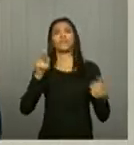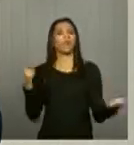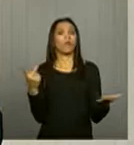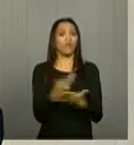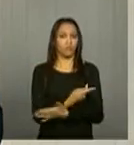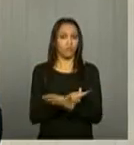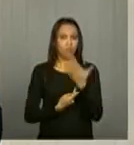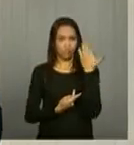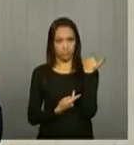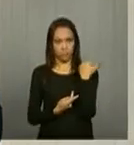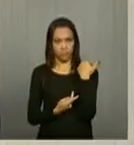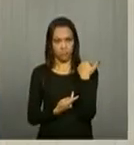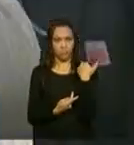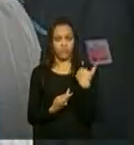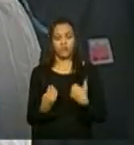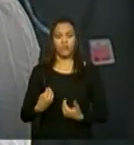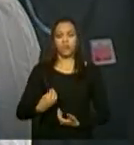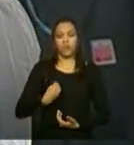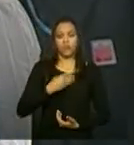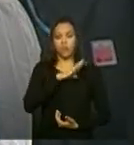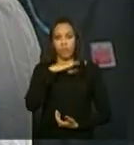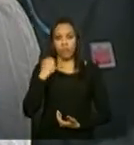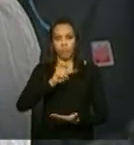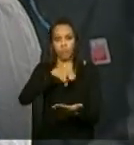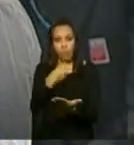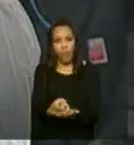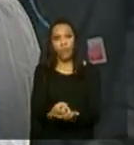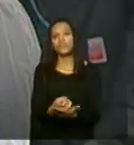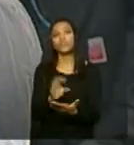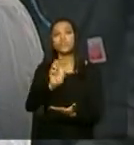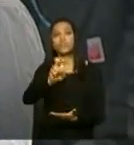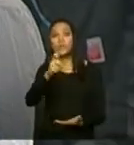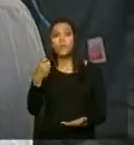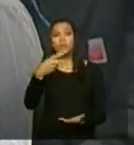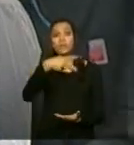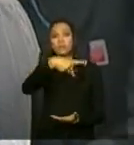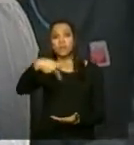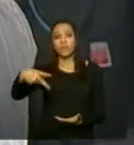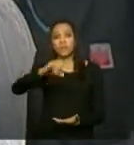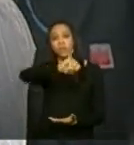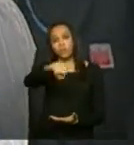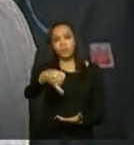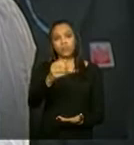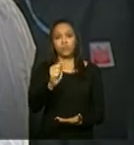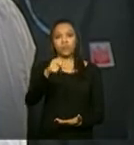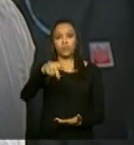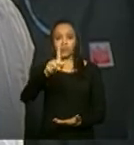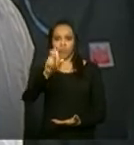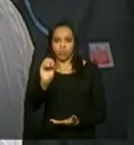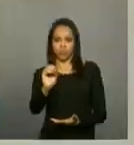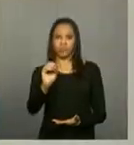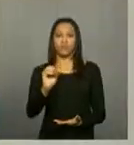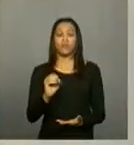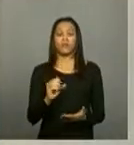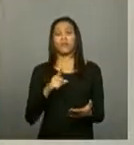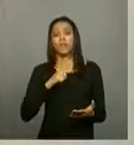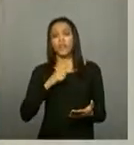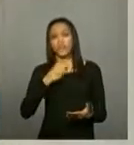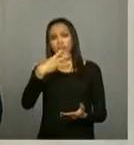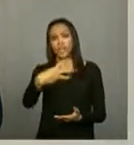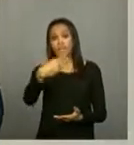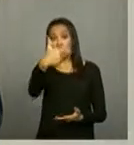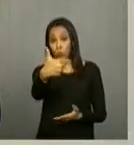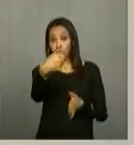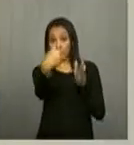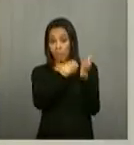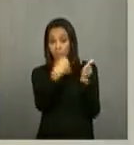inumação de jogo então como eu disse respondemos a 32 hesitações e obviamente não será que